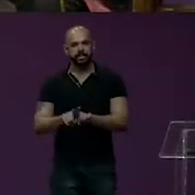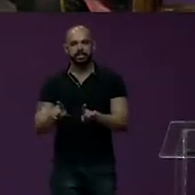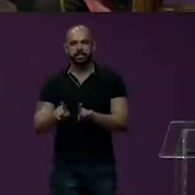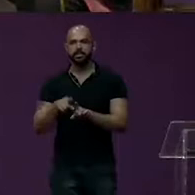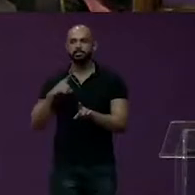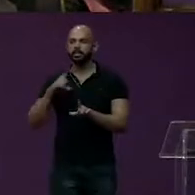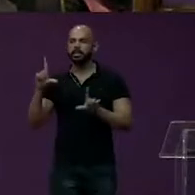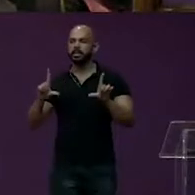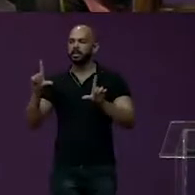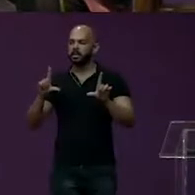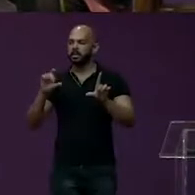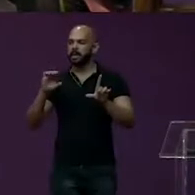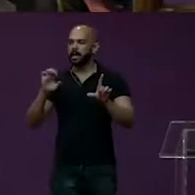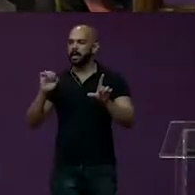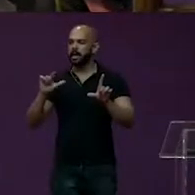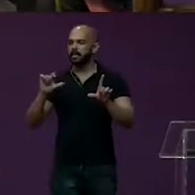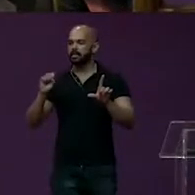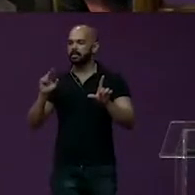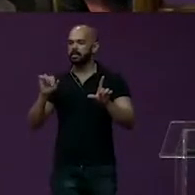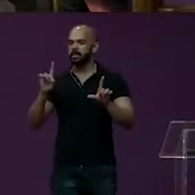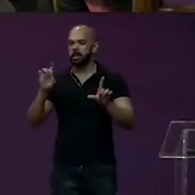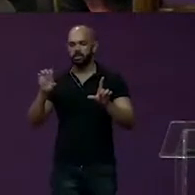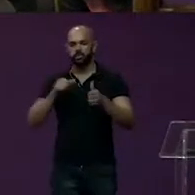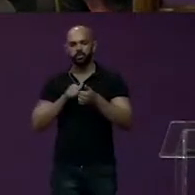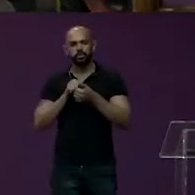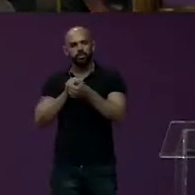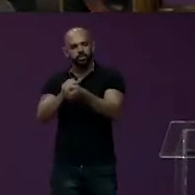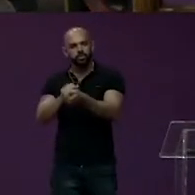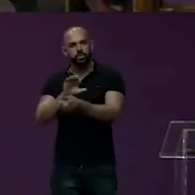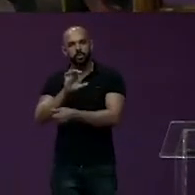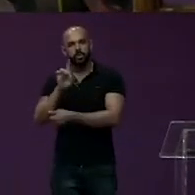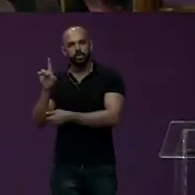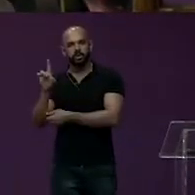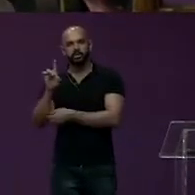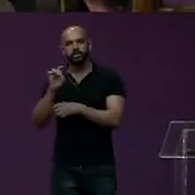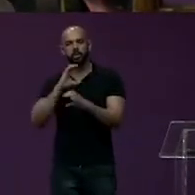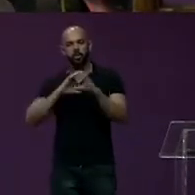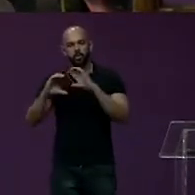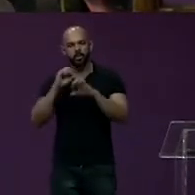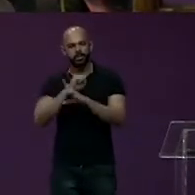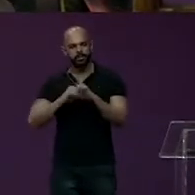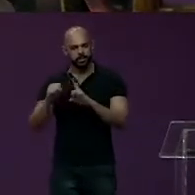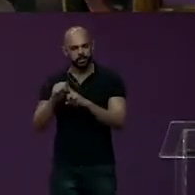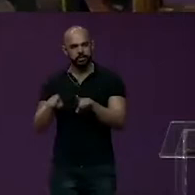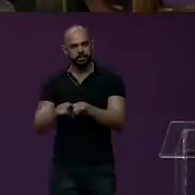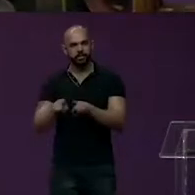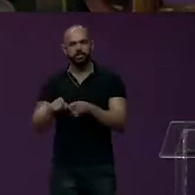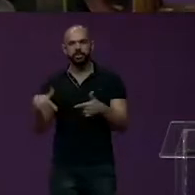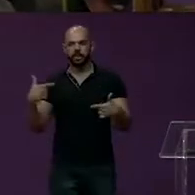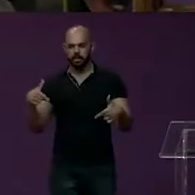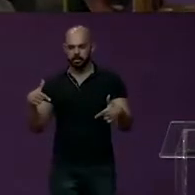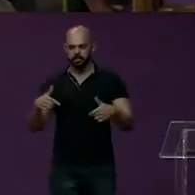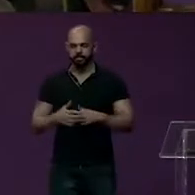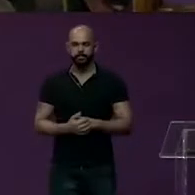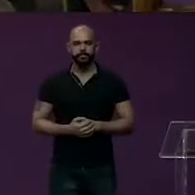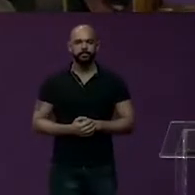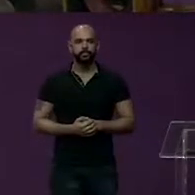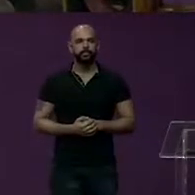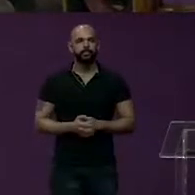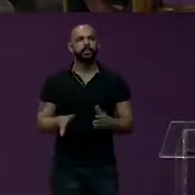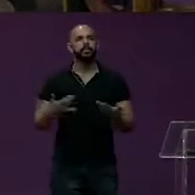o canal Saúde aqui, junto com a nossa coordenação de comunicação social, fazendo todo esse trabalho.